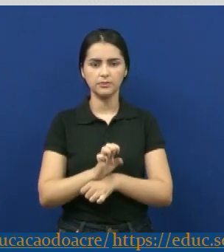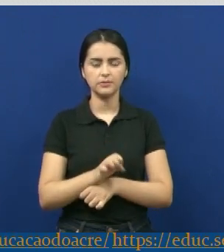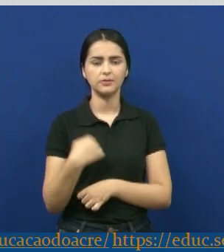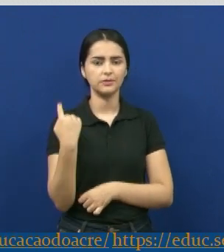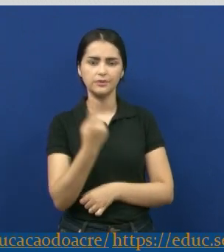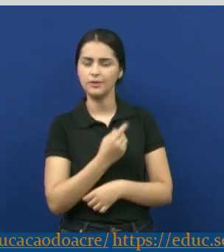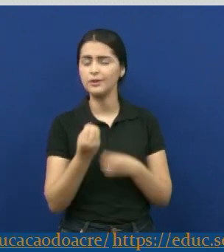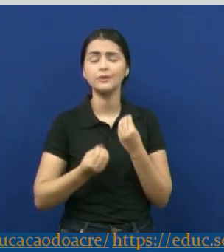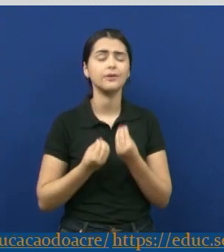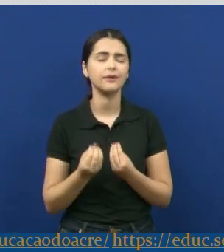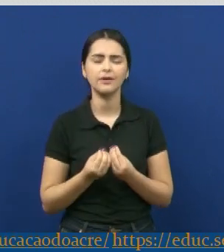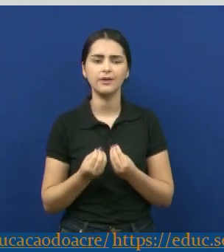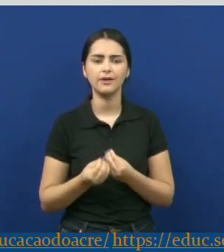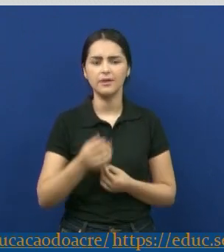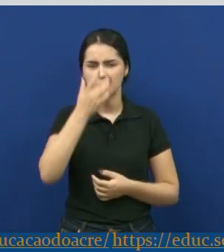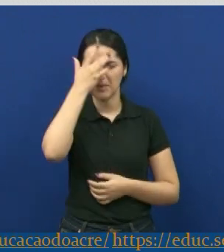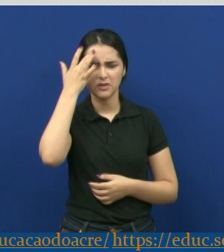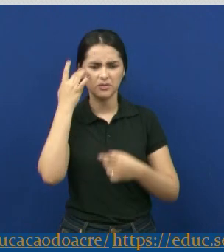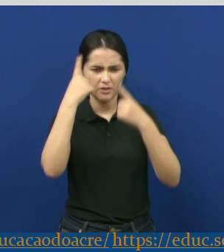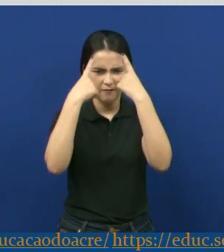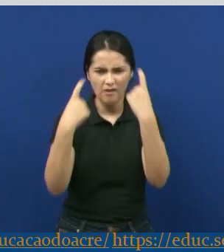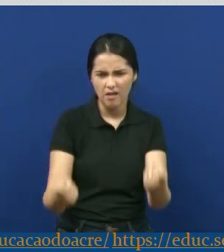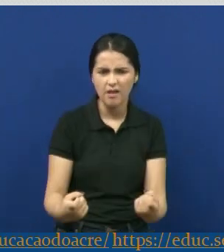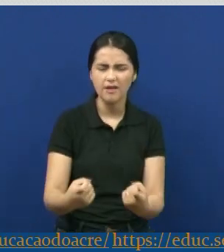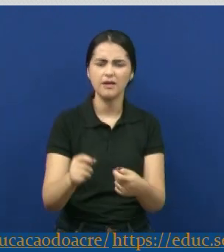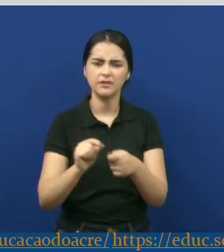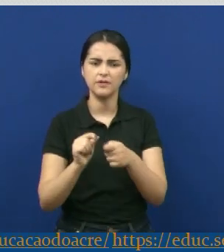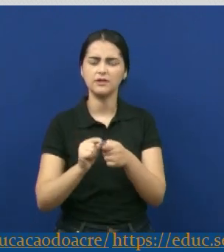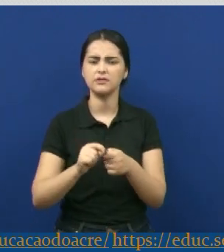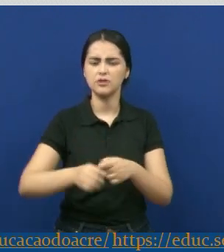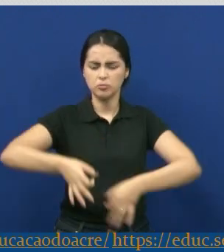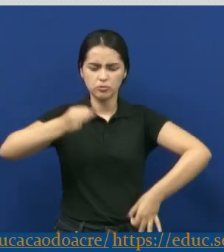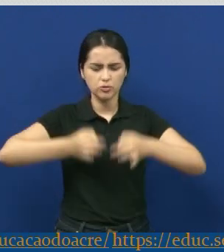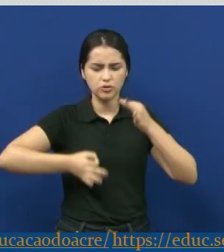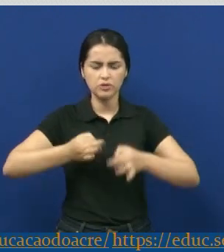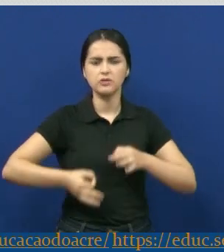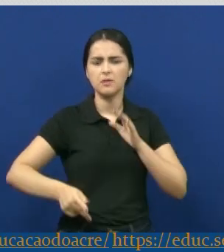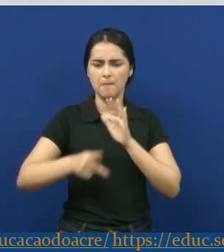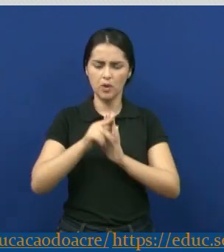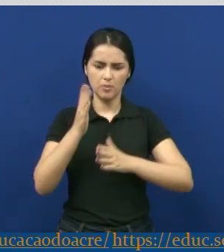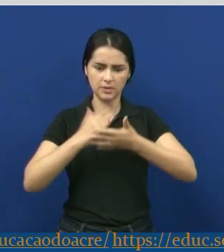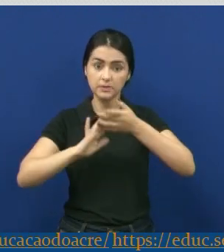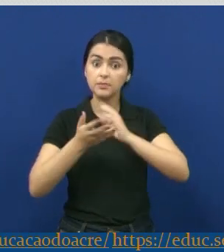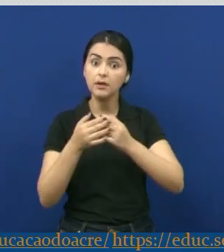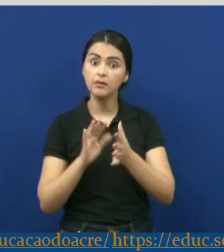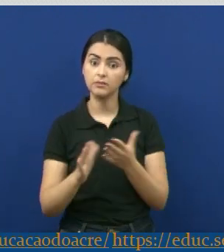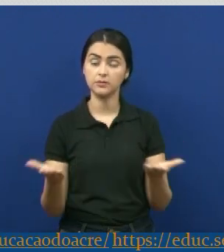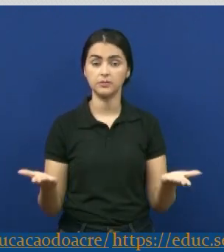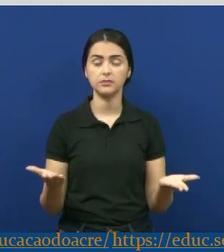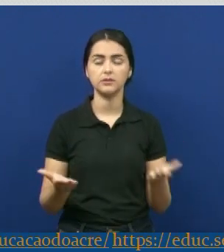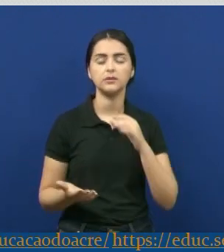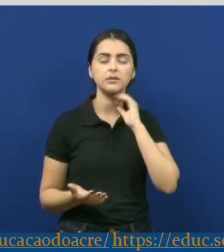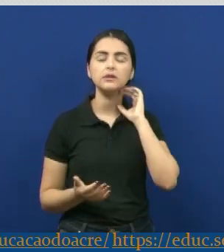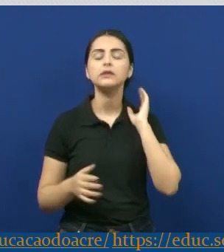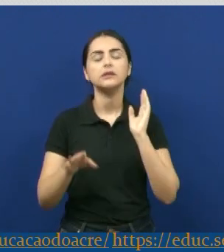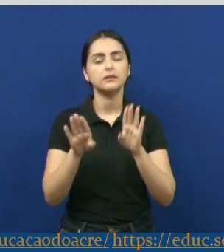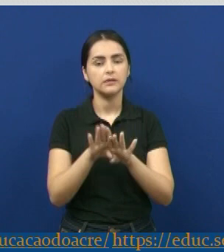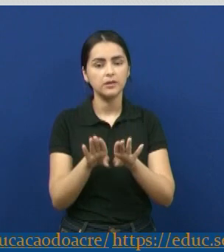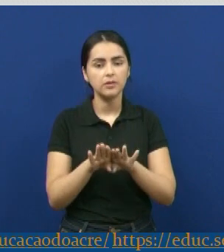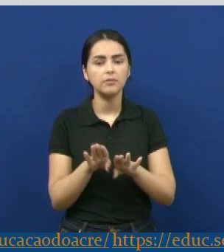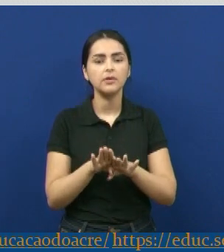iríamos ser o quê? Violentos, fazer justiça com as próprias mãos, segundo Thomas Hobbes. E também,